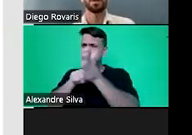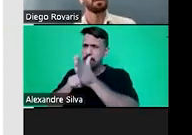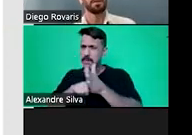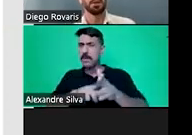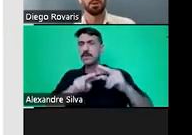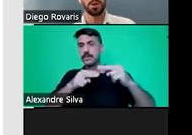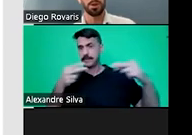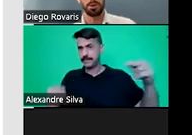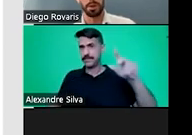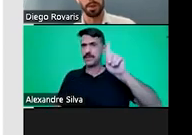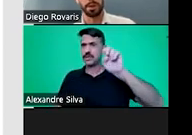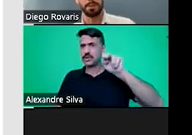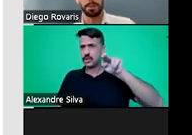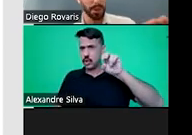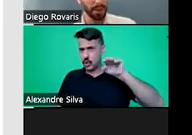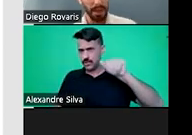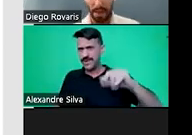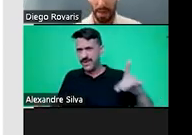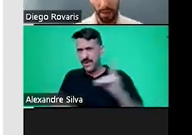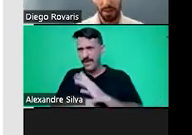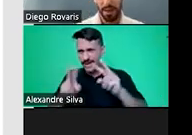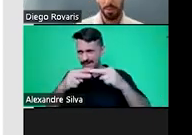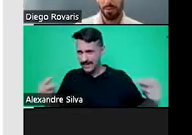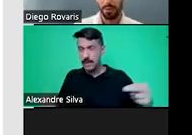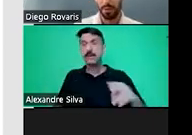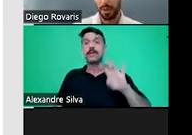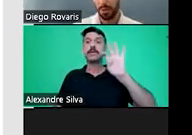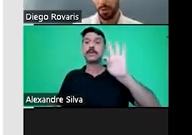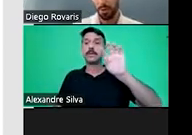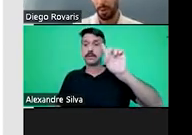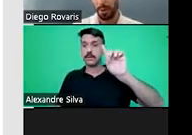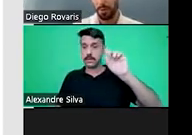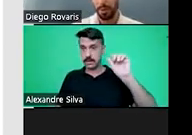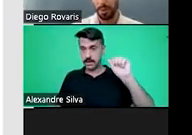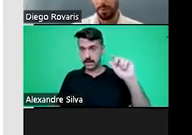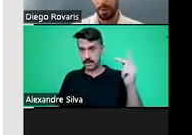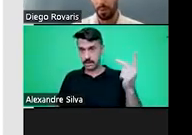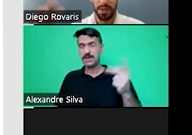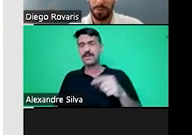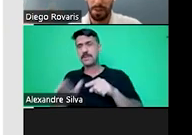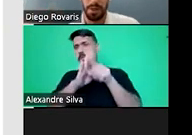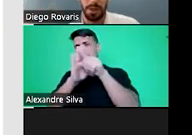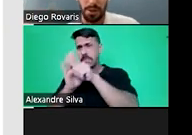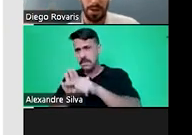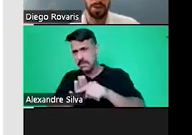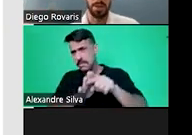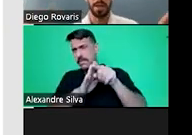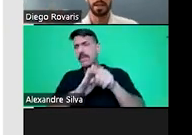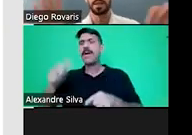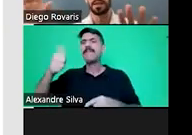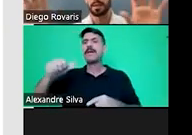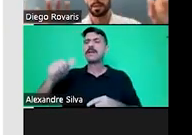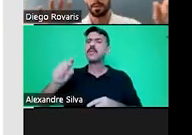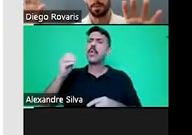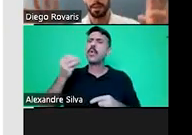quando a gente faz uma varredura no genoma, no TDAH, e uma varredura no genoma avaliando o rendimento educacional, e a